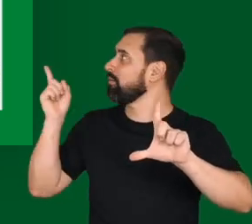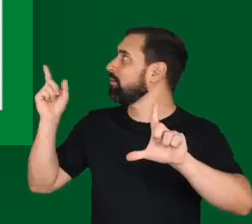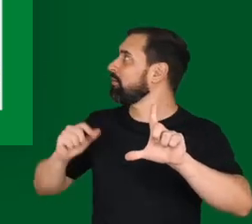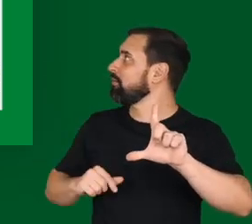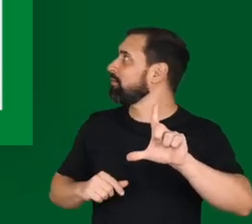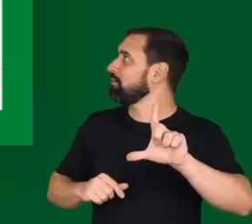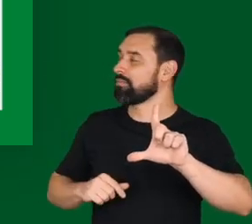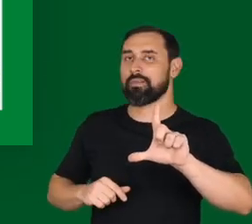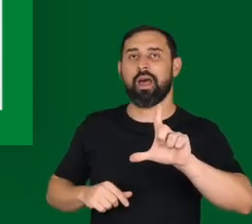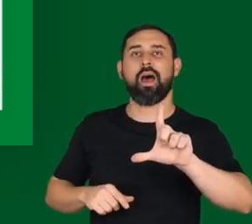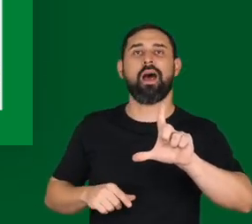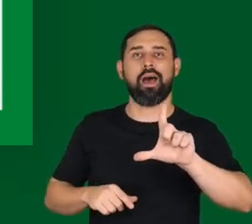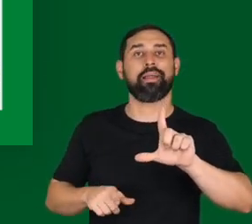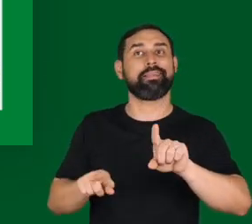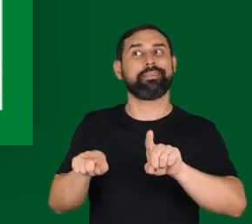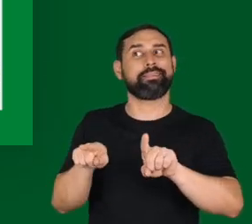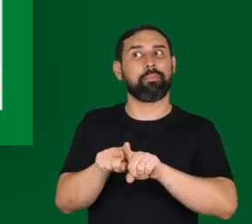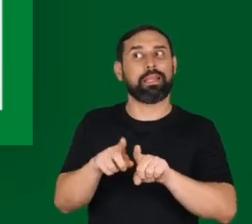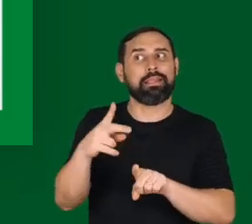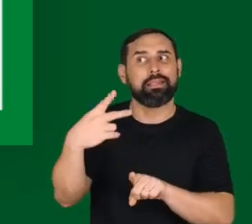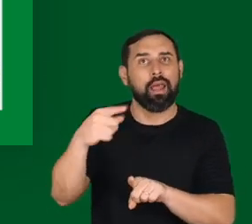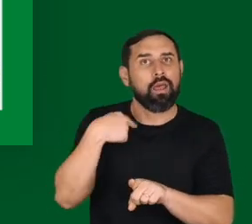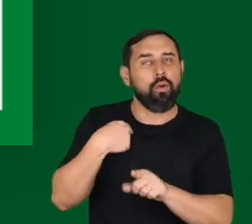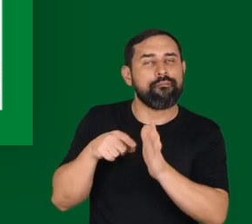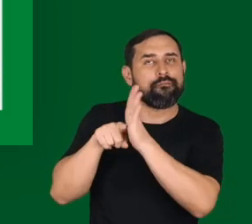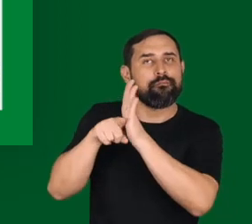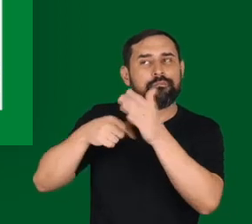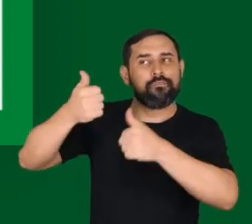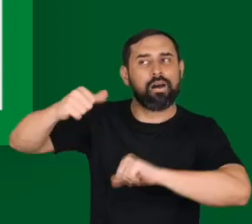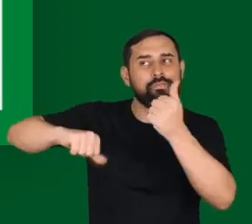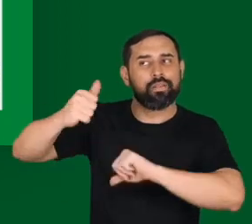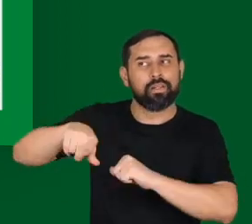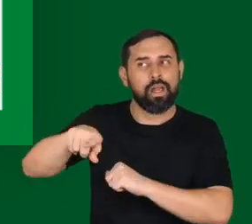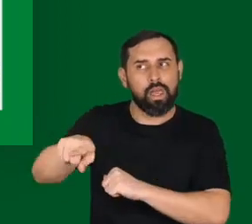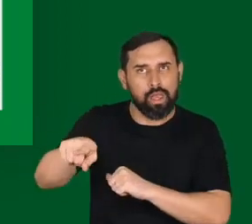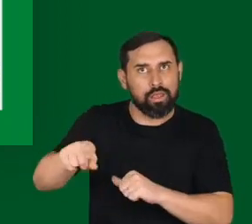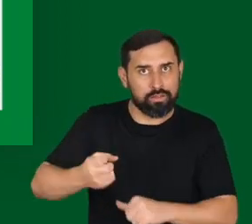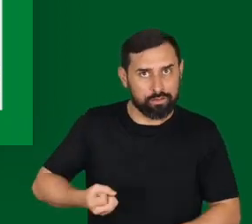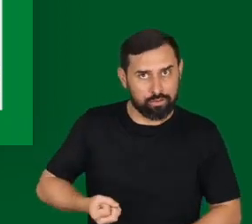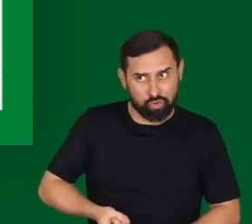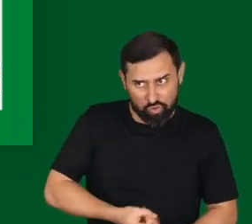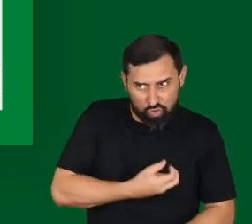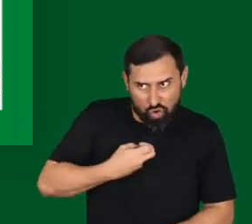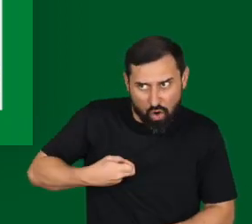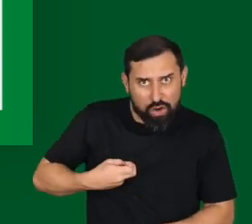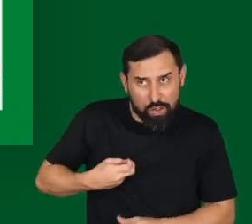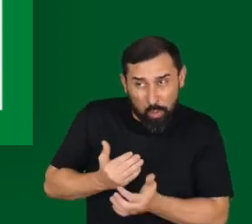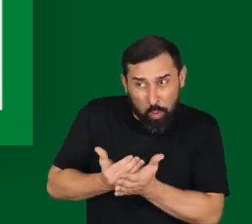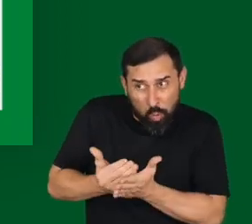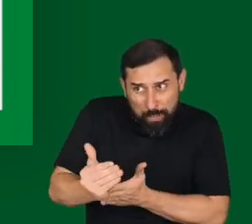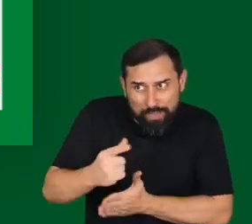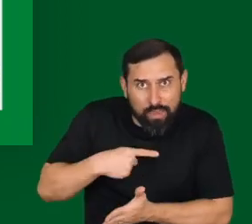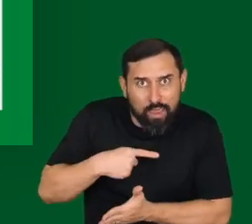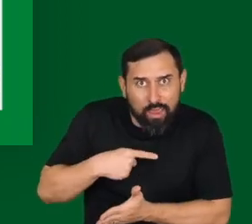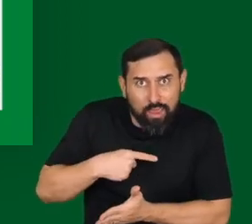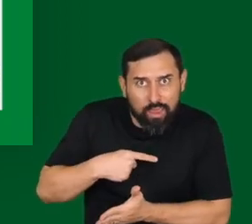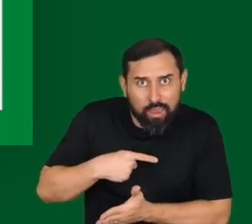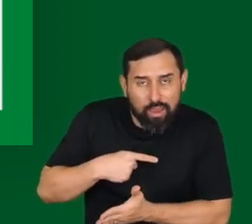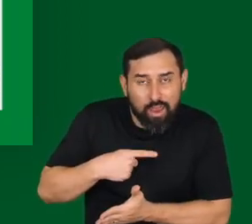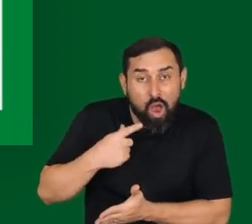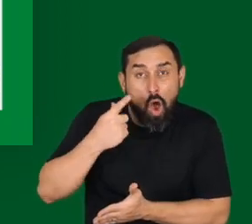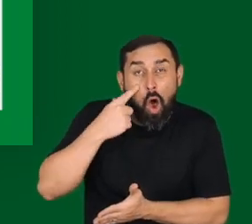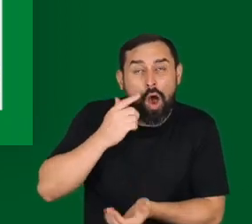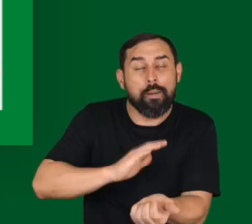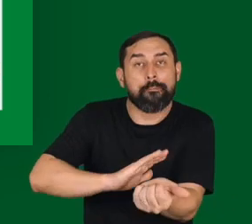cardíaca. Então, esse é o sinal mais adequado, juntamente com a perfusão periférica, para eu avaliar se esse paciente ele está